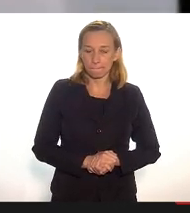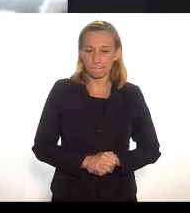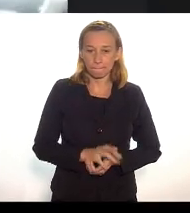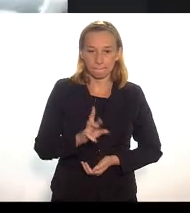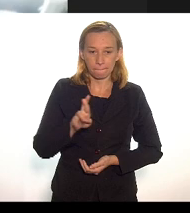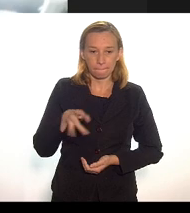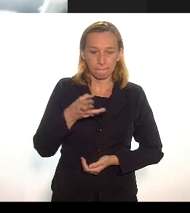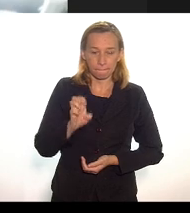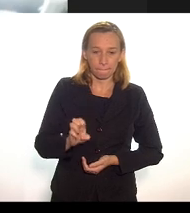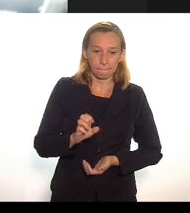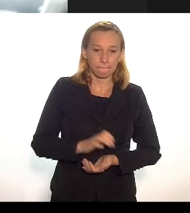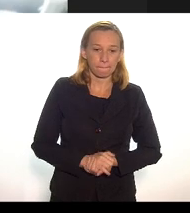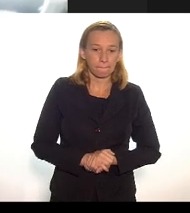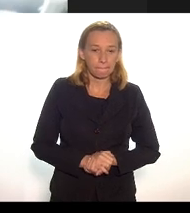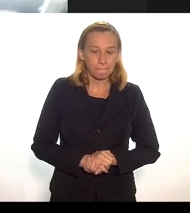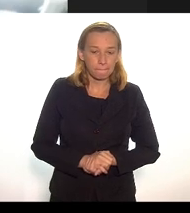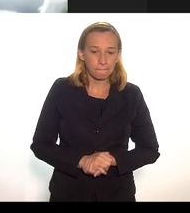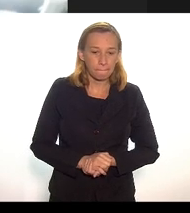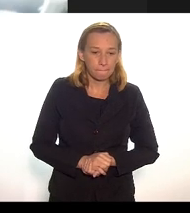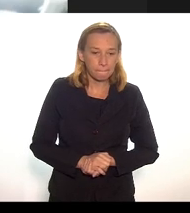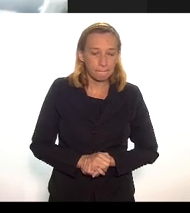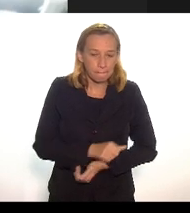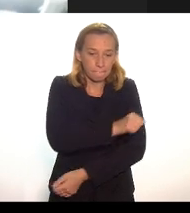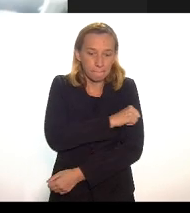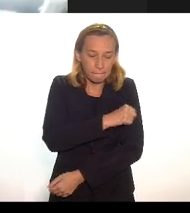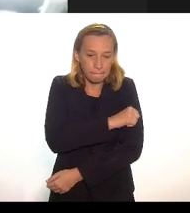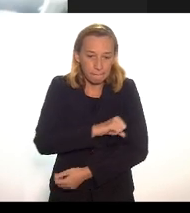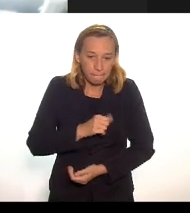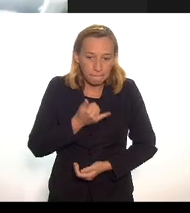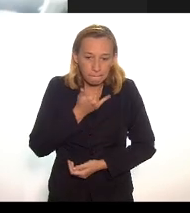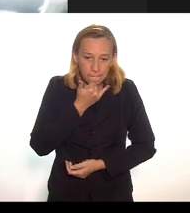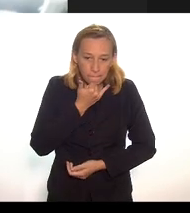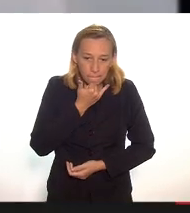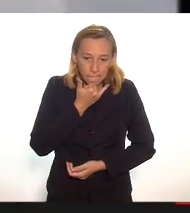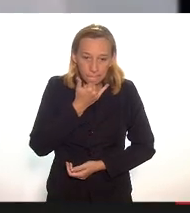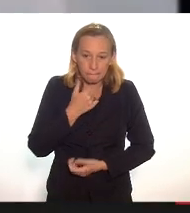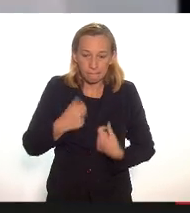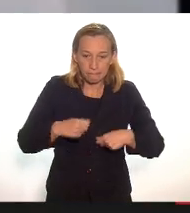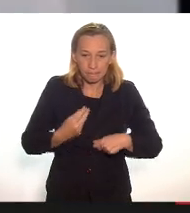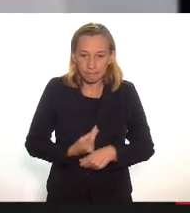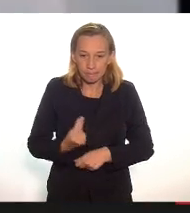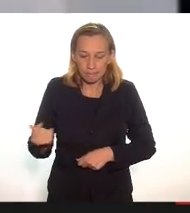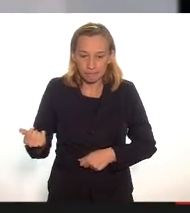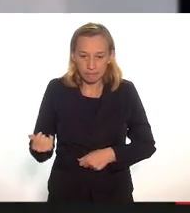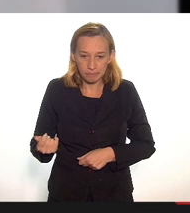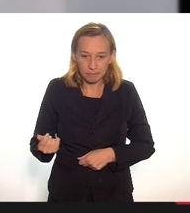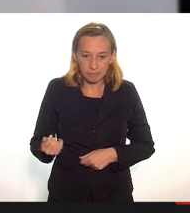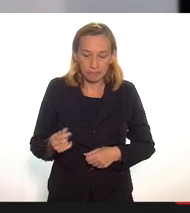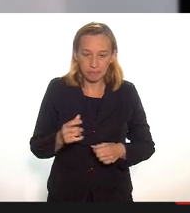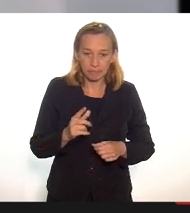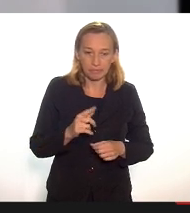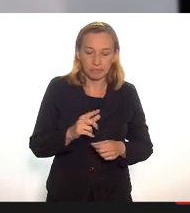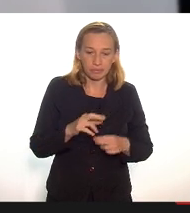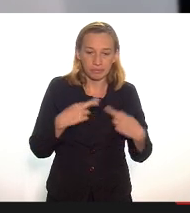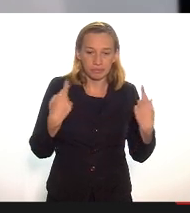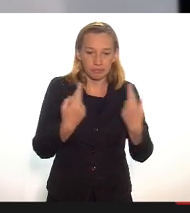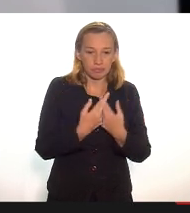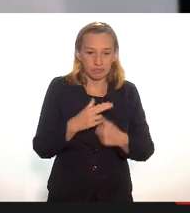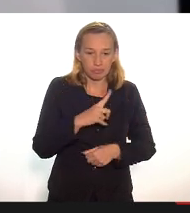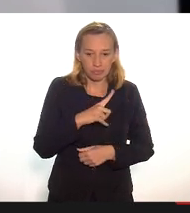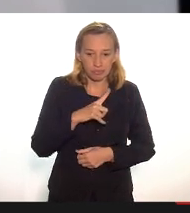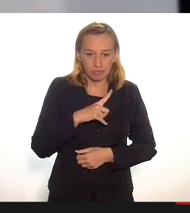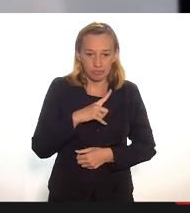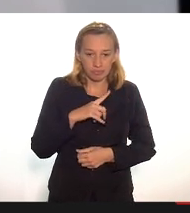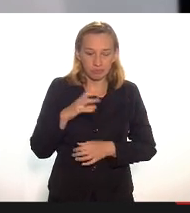Vamos continuar intercalando. Regina, desculpa, querida, que eu preciso entrar numa reunião exatamente